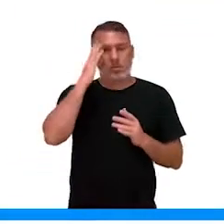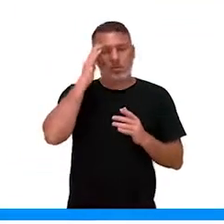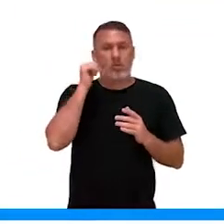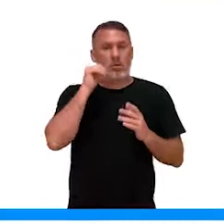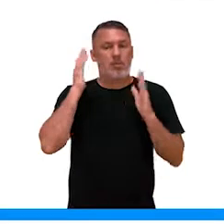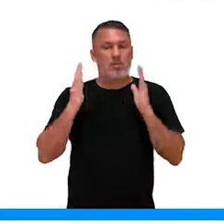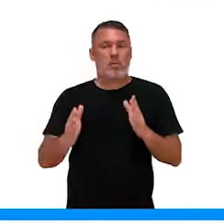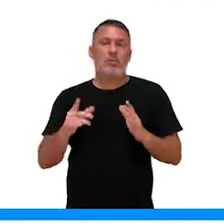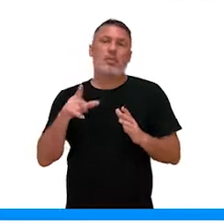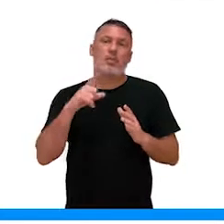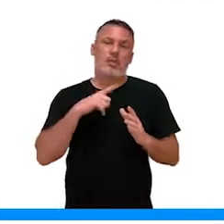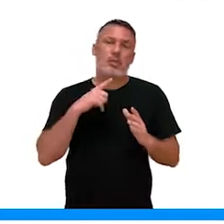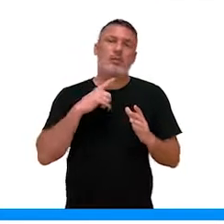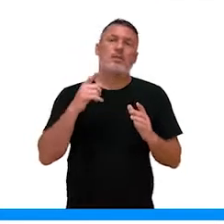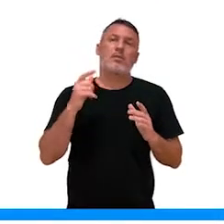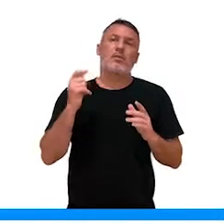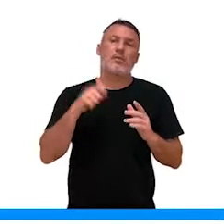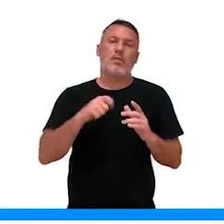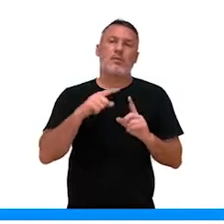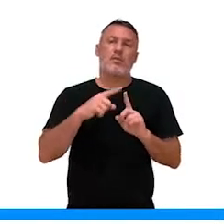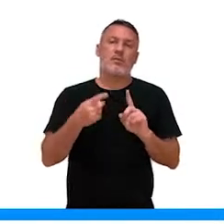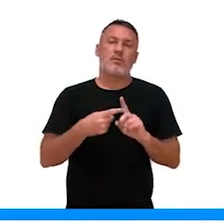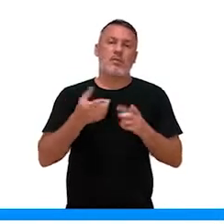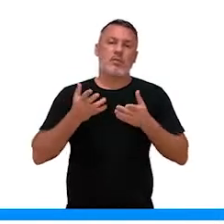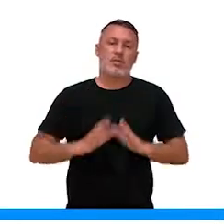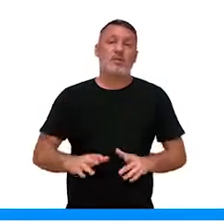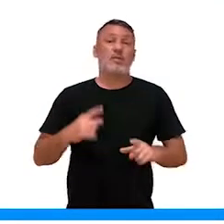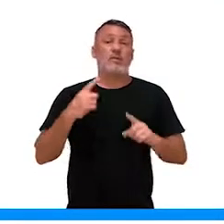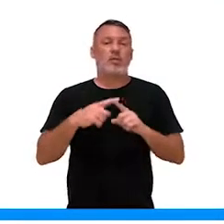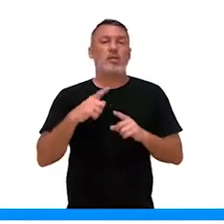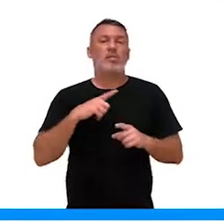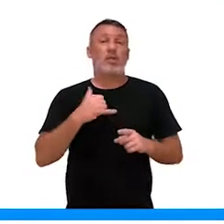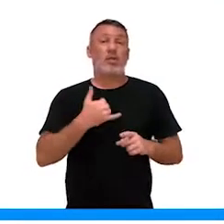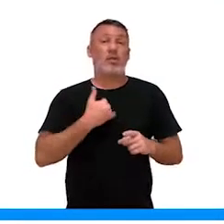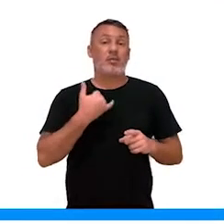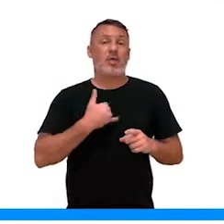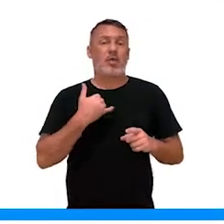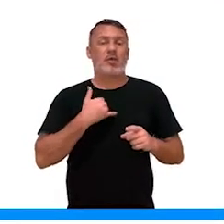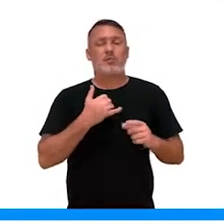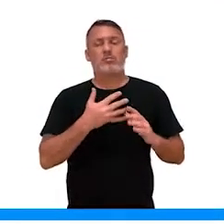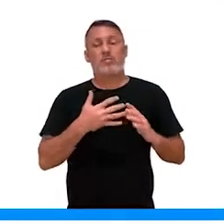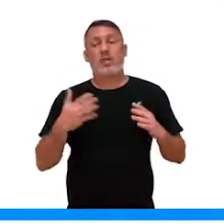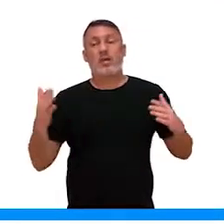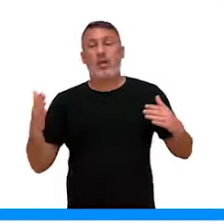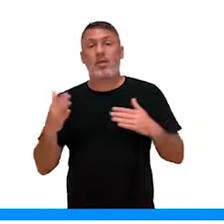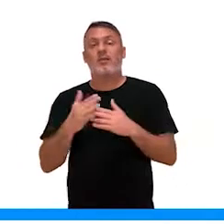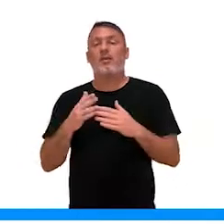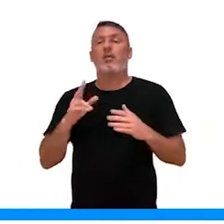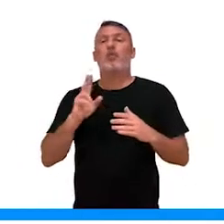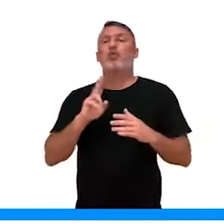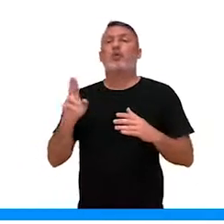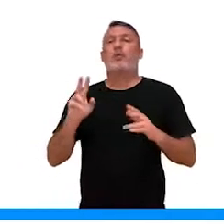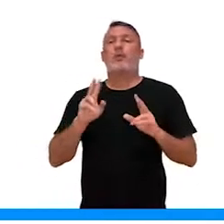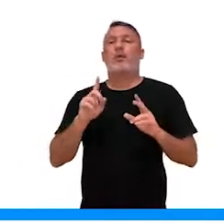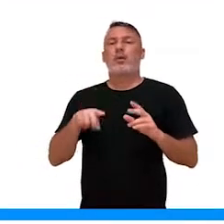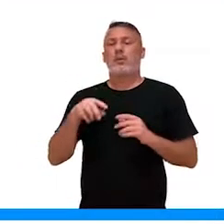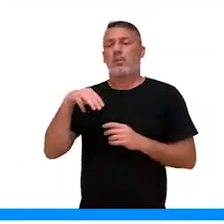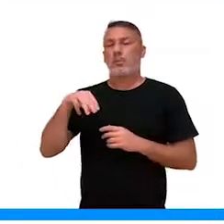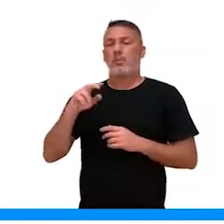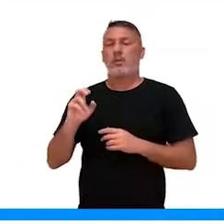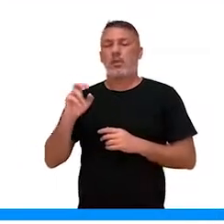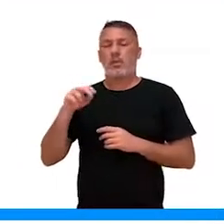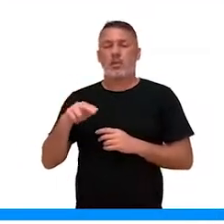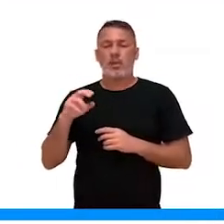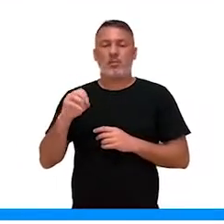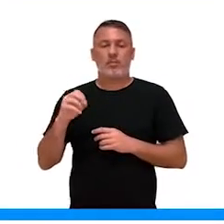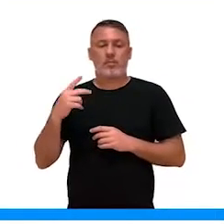ela tem um período no qual ela pode ser fértil, porque chega a determinada idade, ela entra no processo que a gente